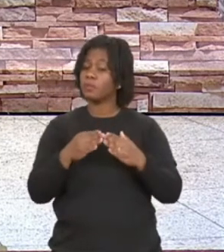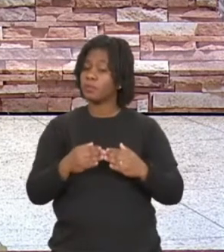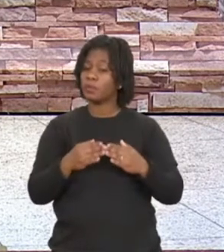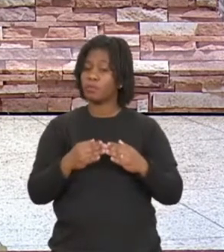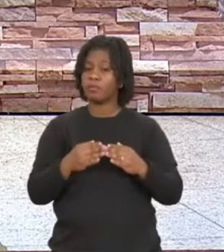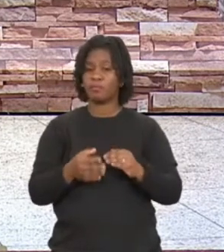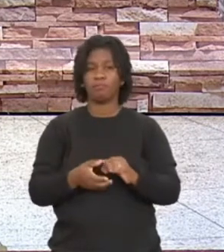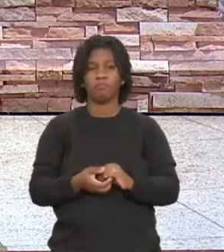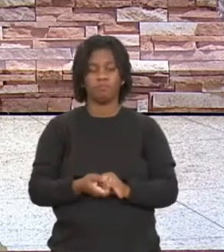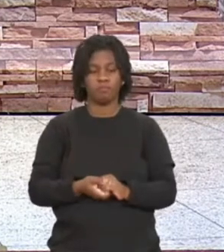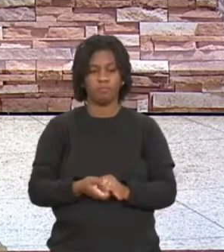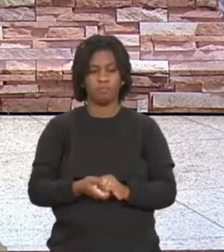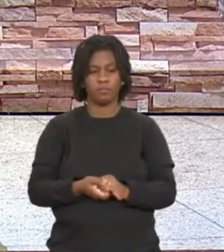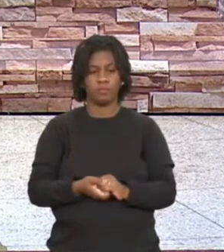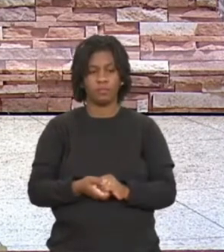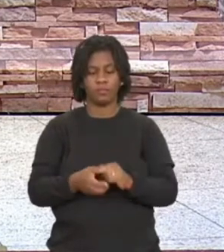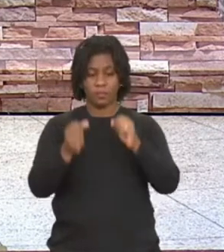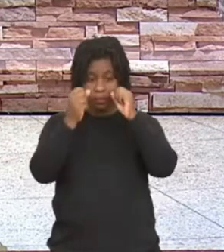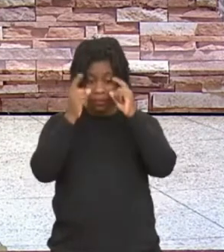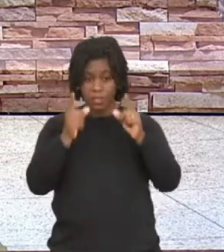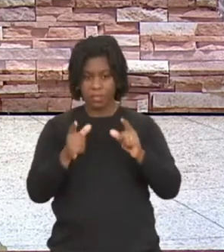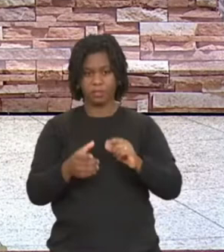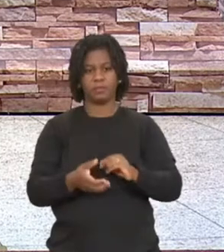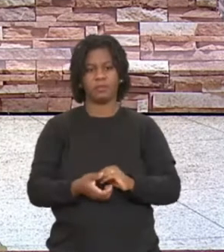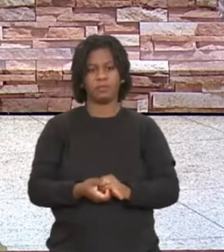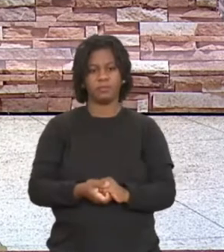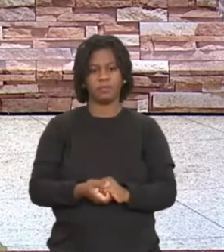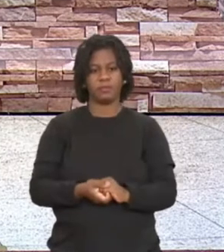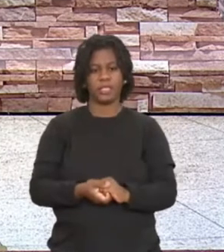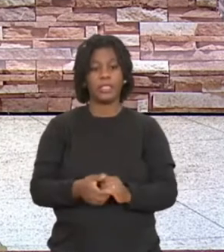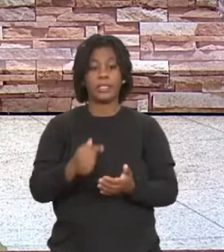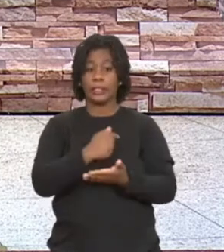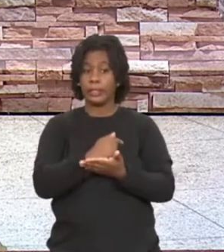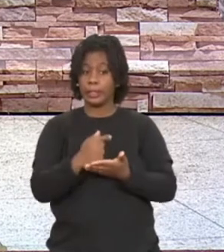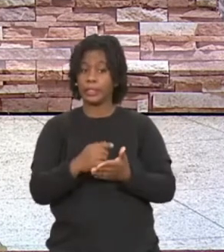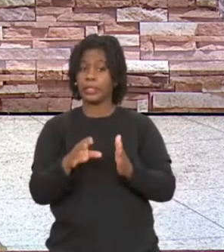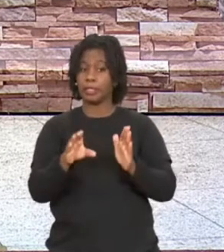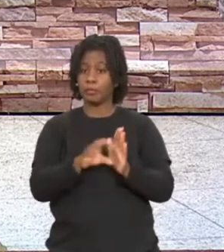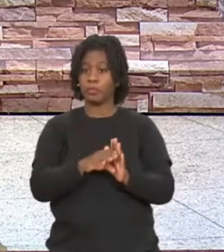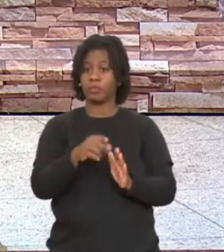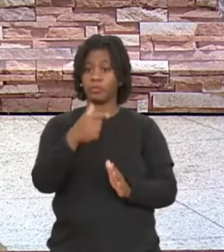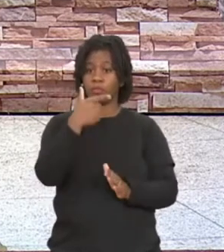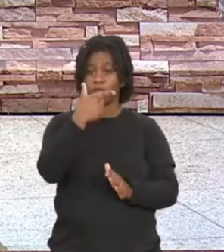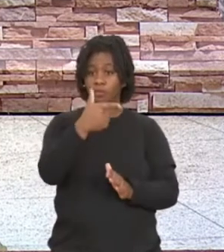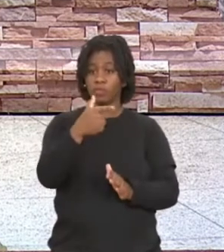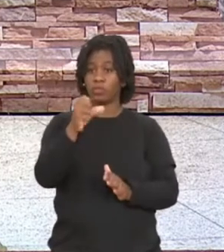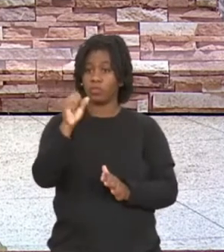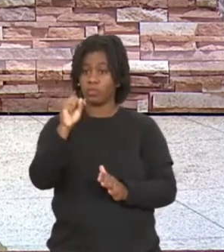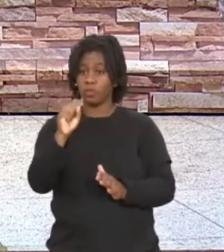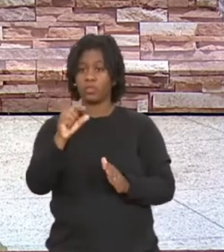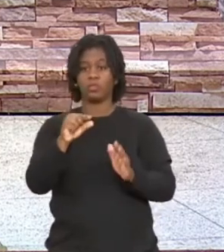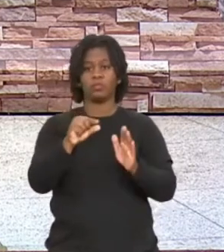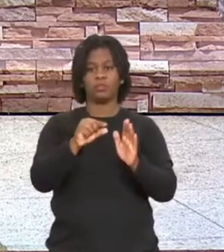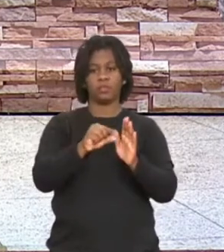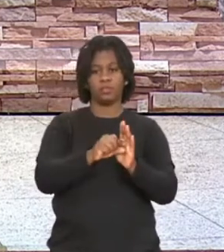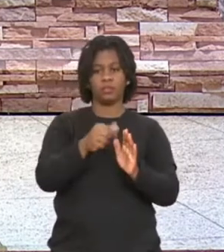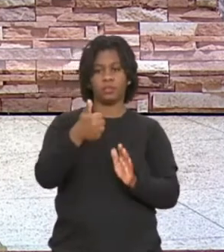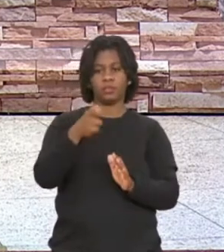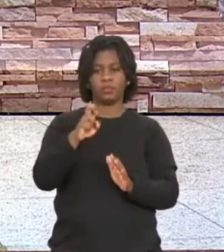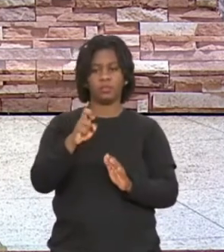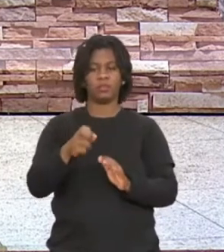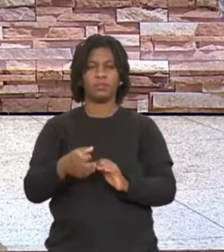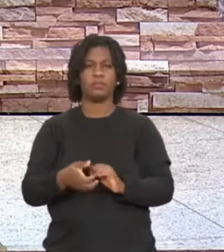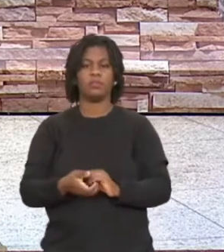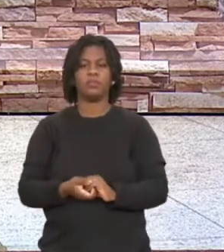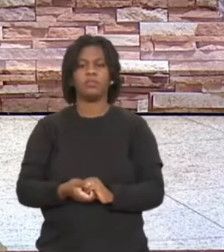prestasse bastante atenção. Gênesis 28, versículo 15. Vamos cantar essa música, Alvo Mais Que a Neve. Vamos lá.